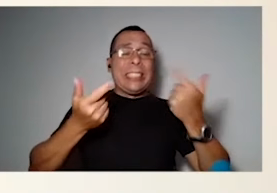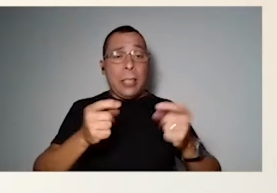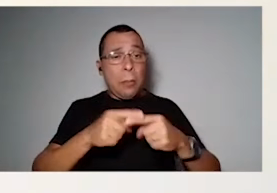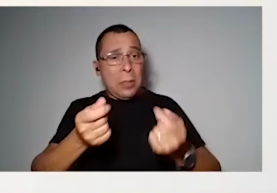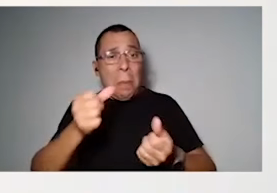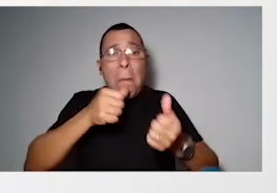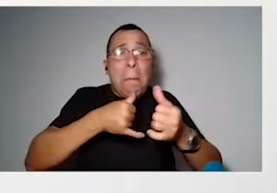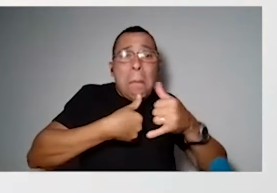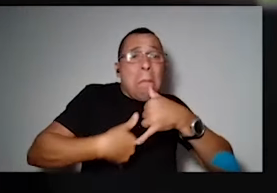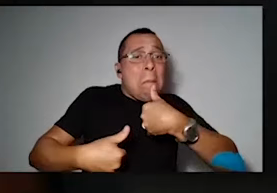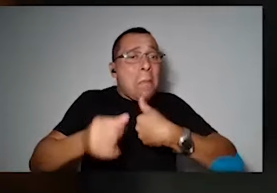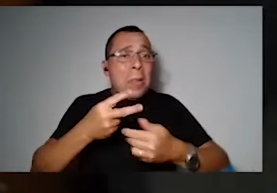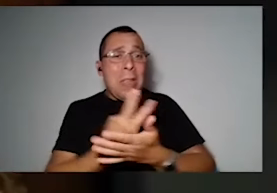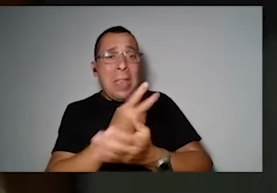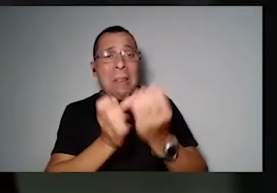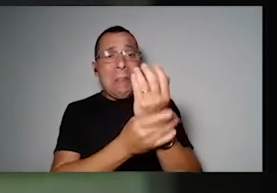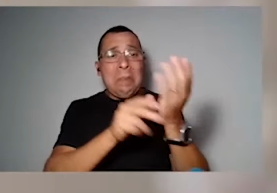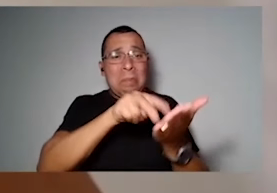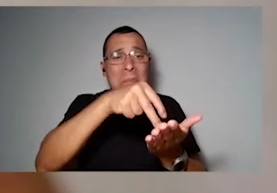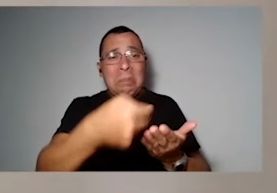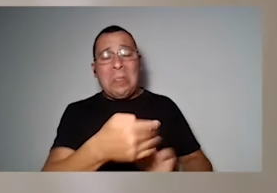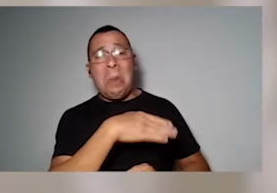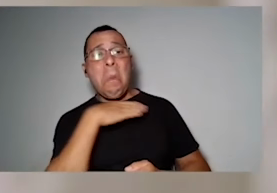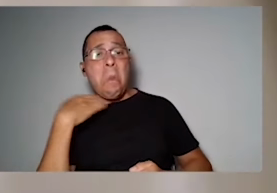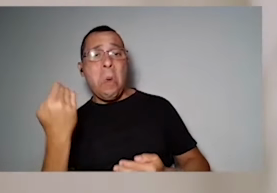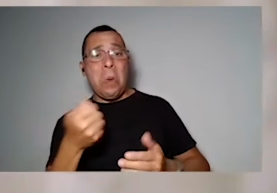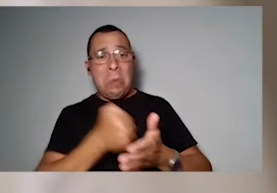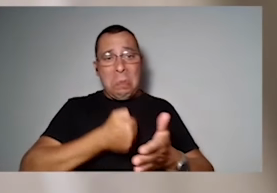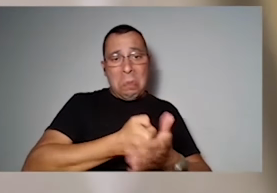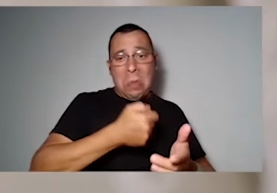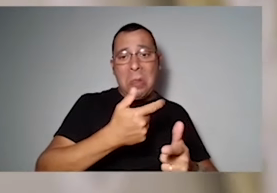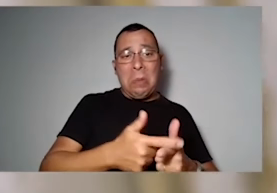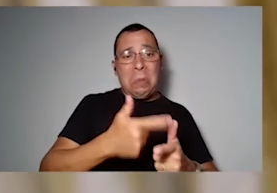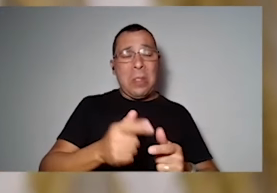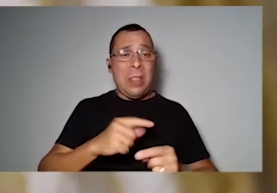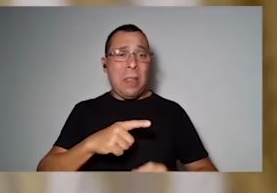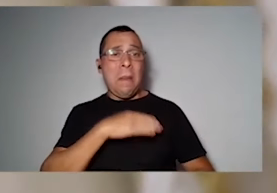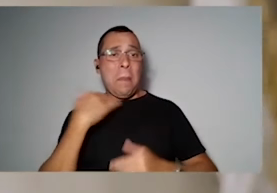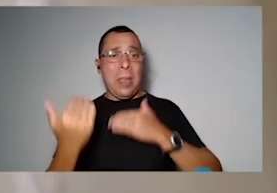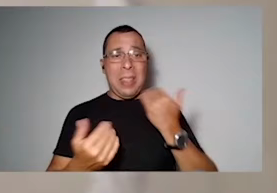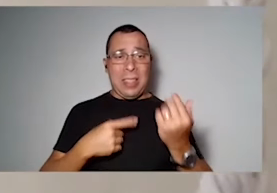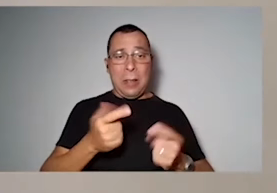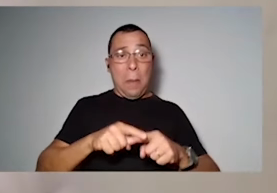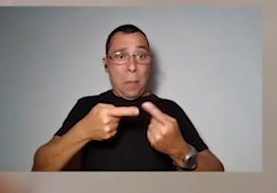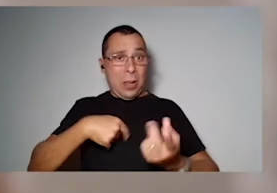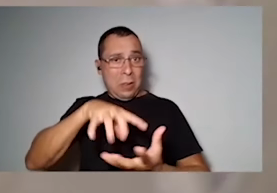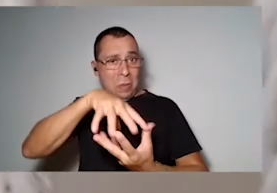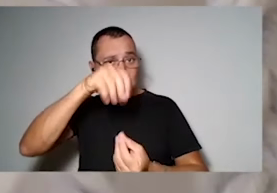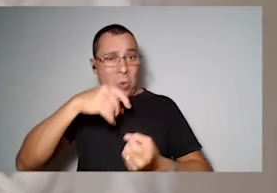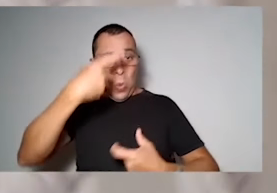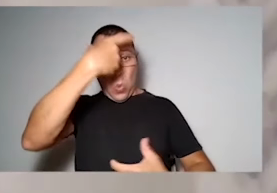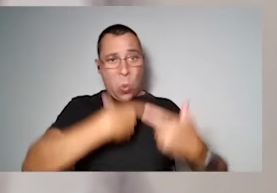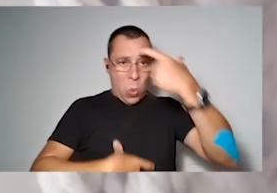que eu ria. Na pior das hipóteses, esperam que eu erga o punho e deite no fronte e morra pela causa. A causa sempre me mata porque vocês não veem que